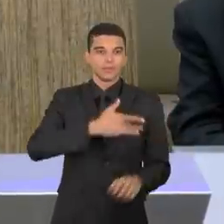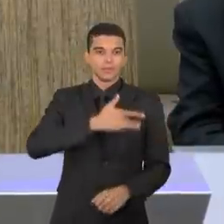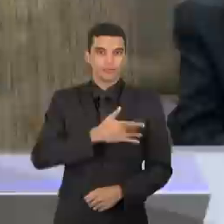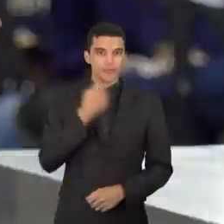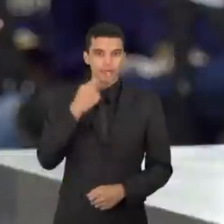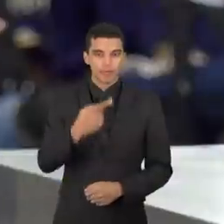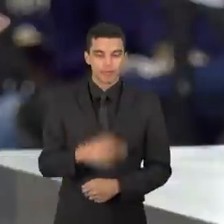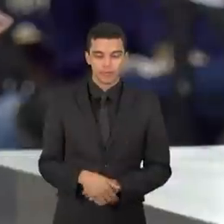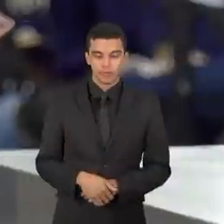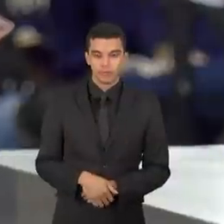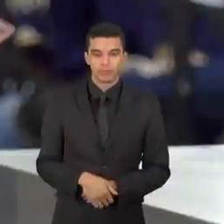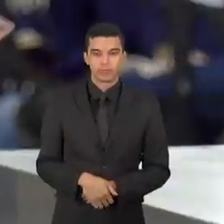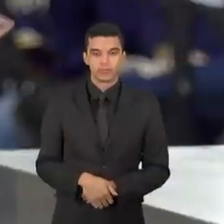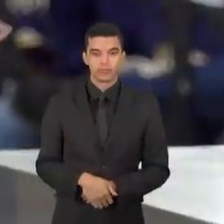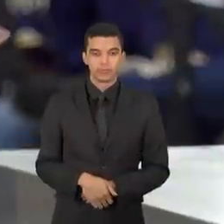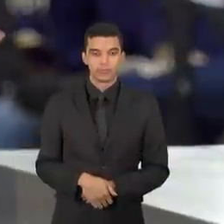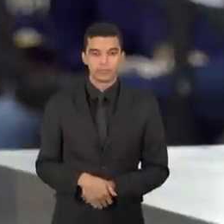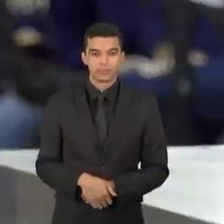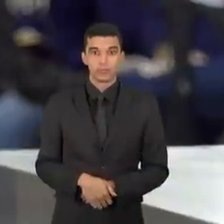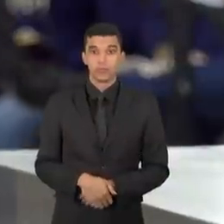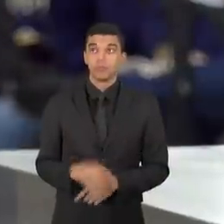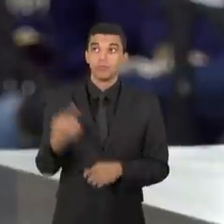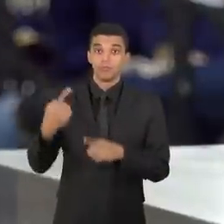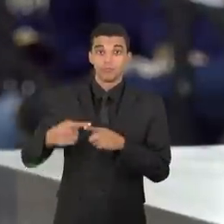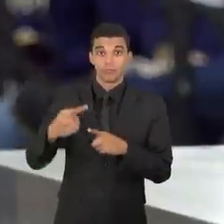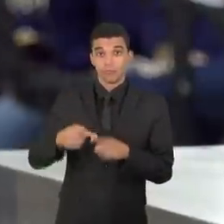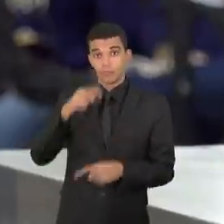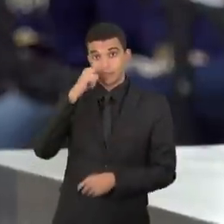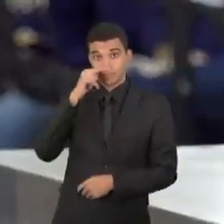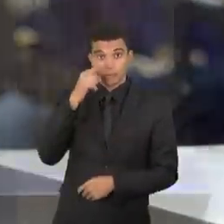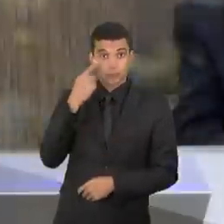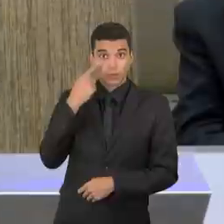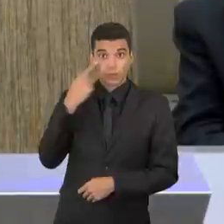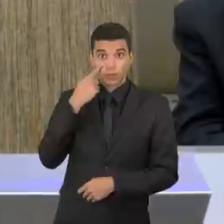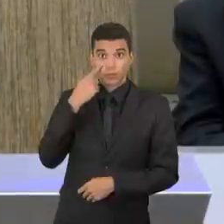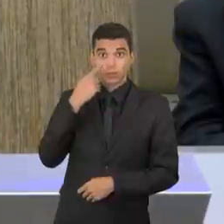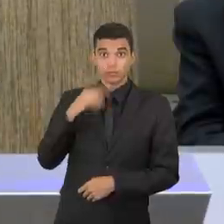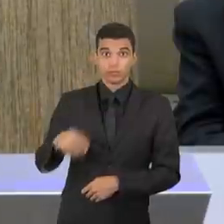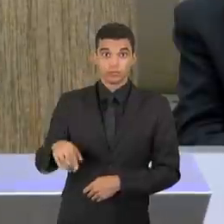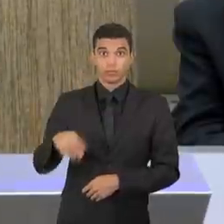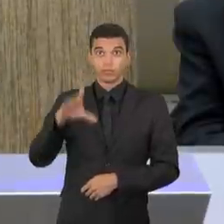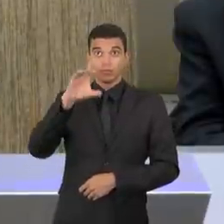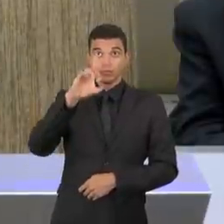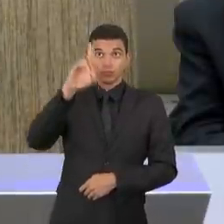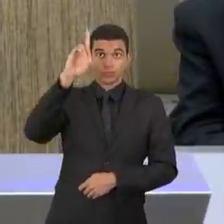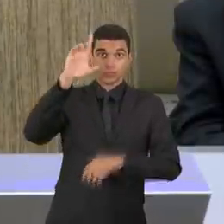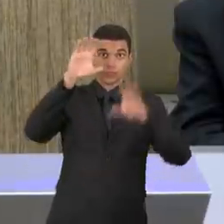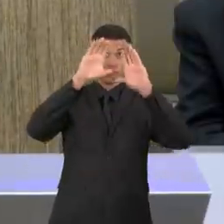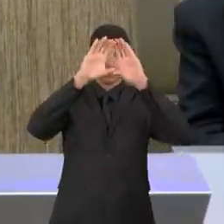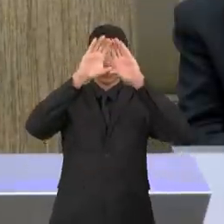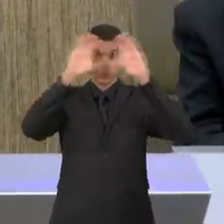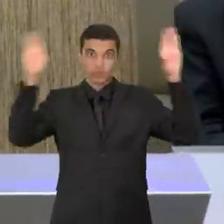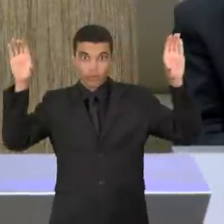pois quanto o céu está elevado acima da terra, assim é grande a